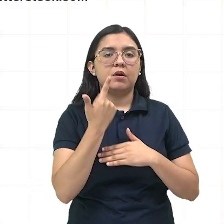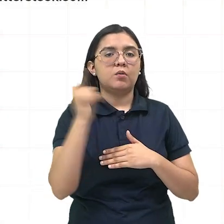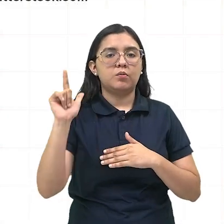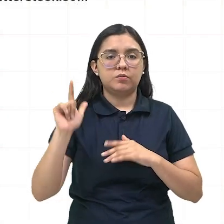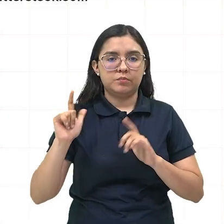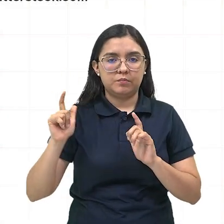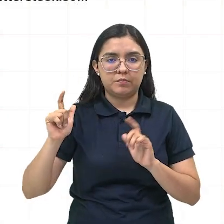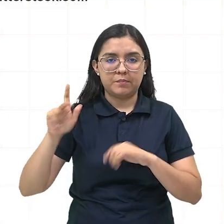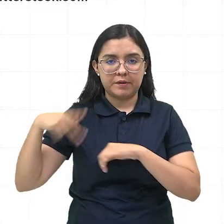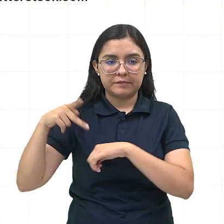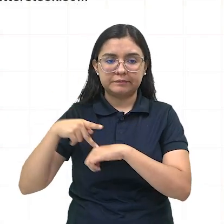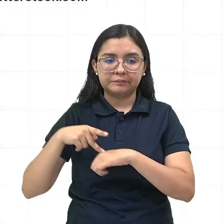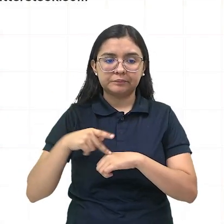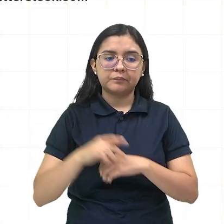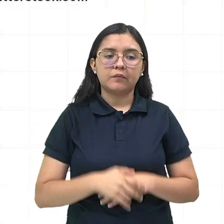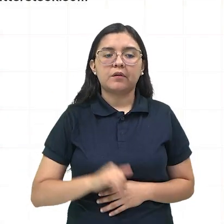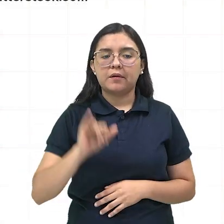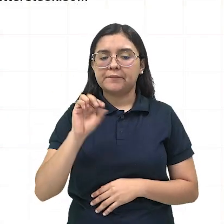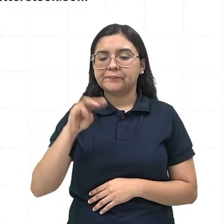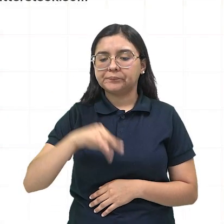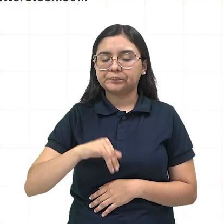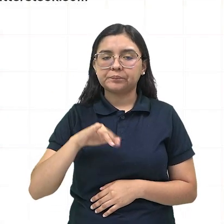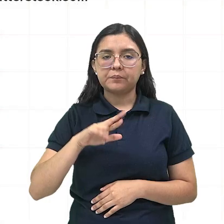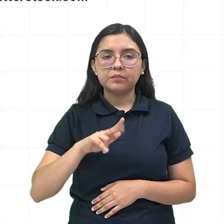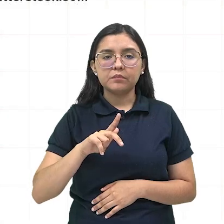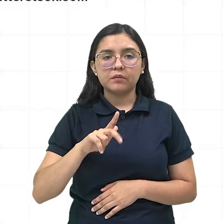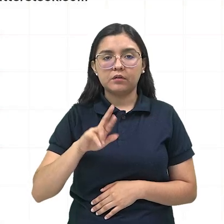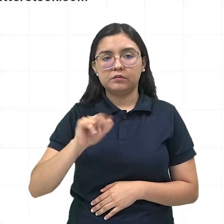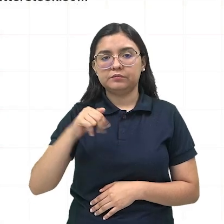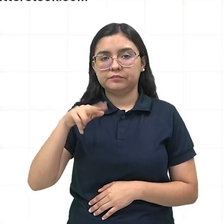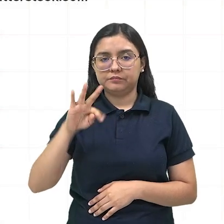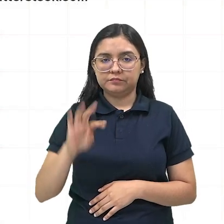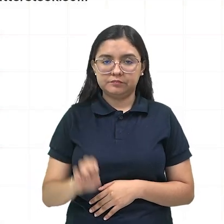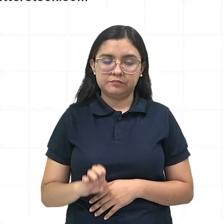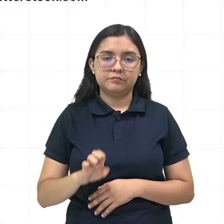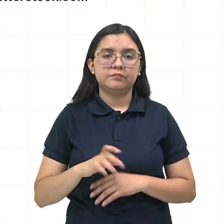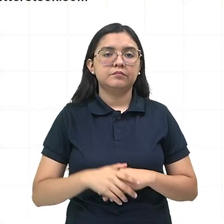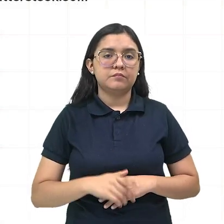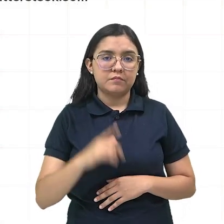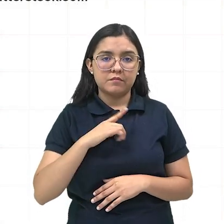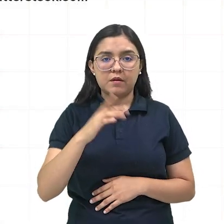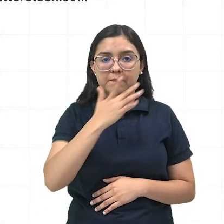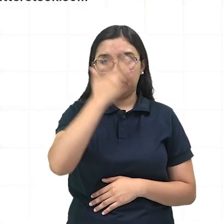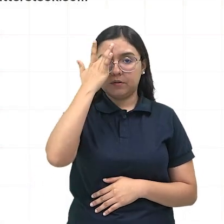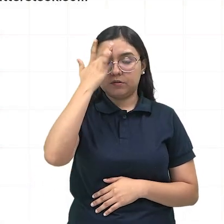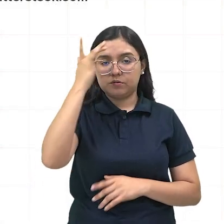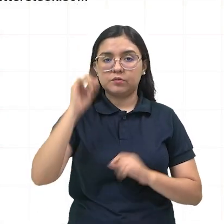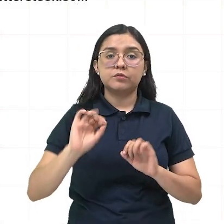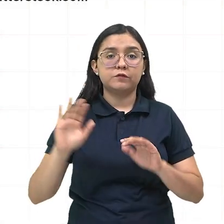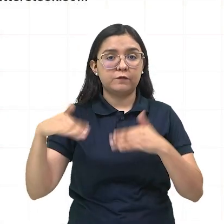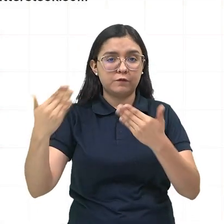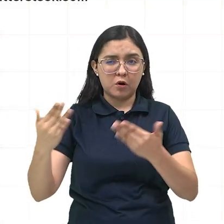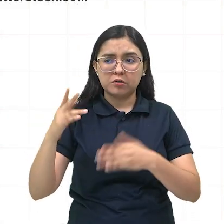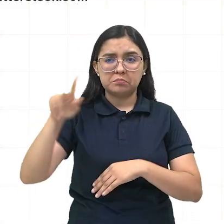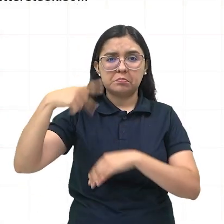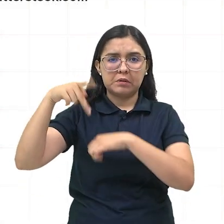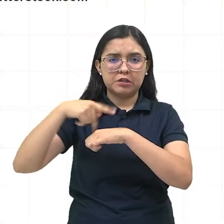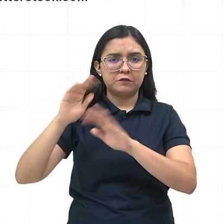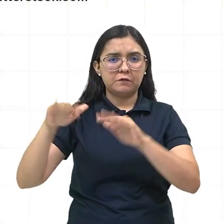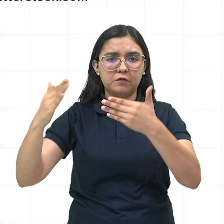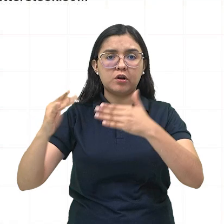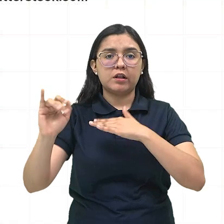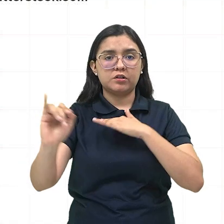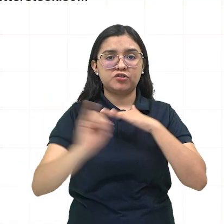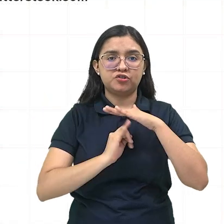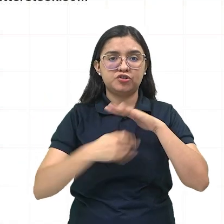saindo. Já o imigrante, com a letra I no começo, é o contrário, é a pessoa que já é de fora e está